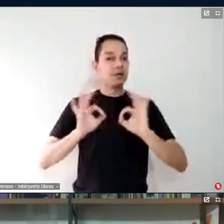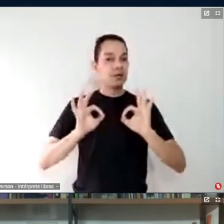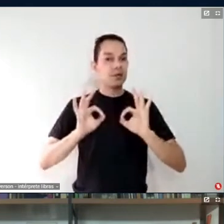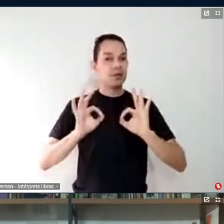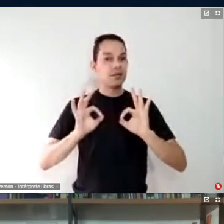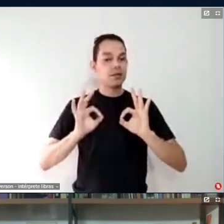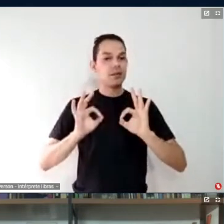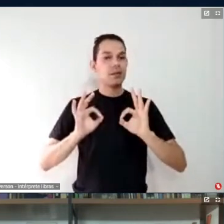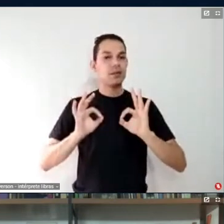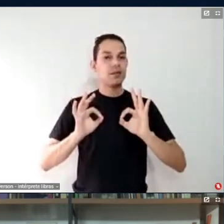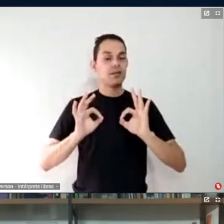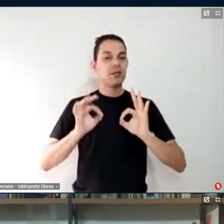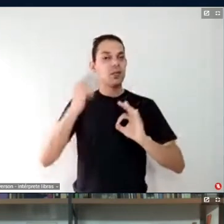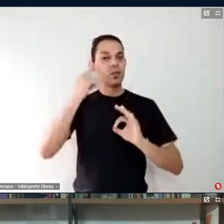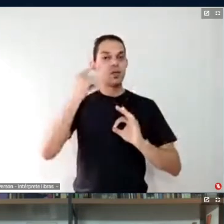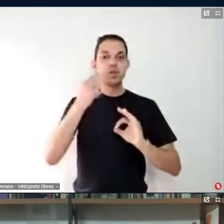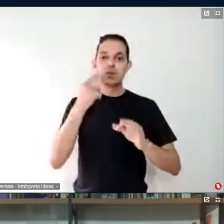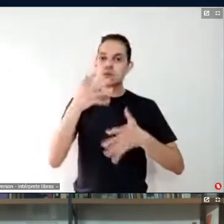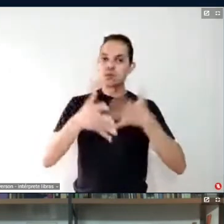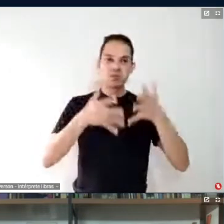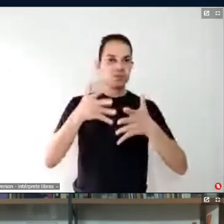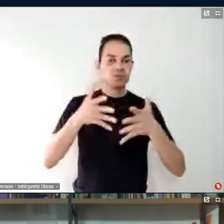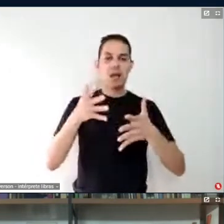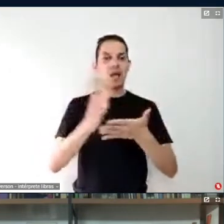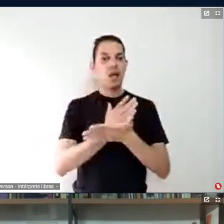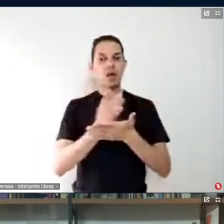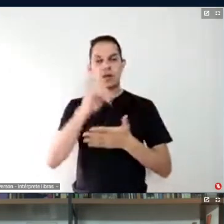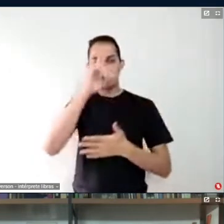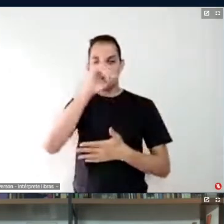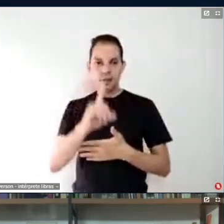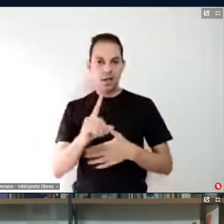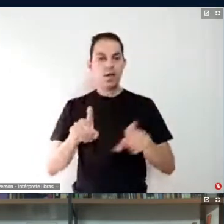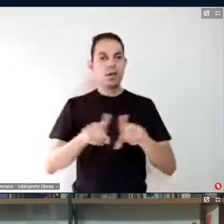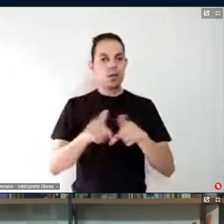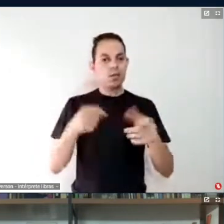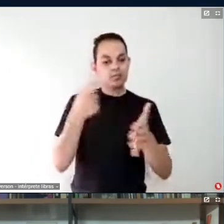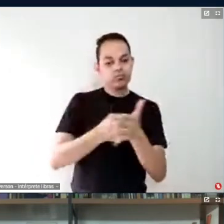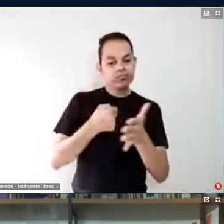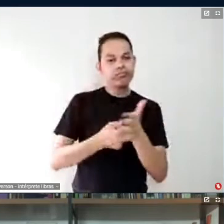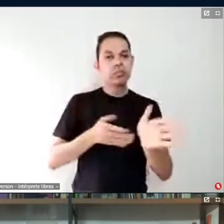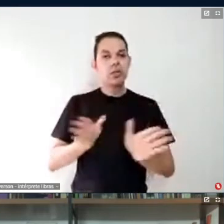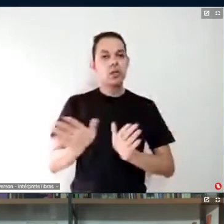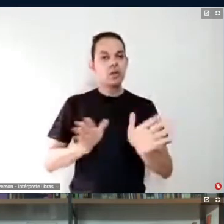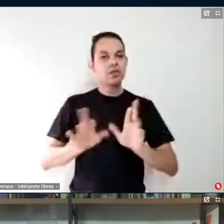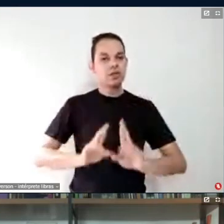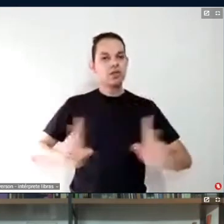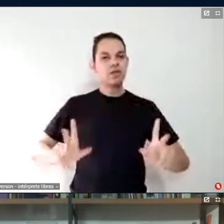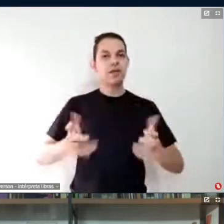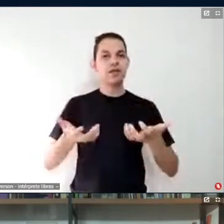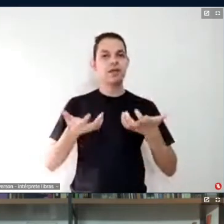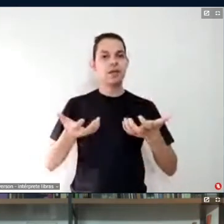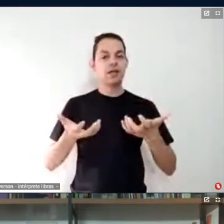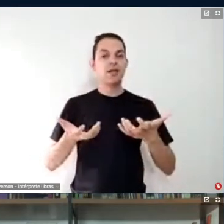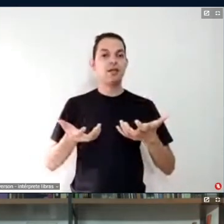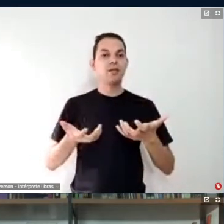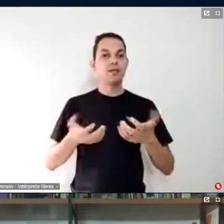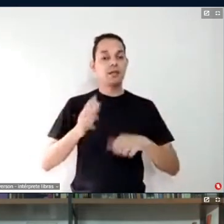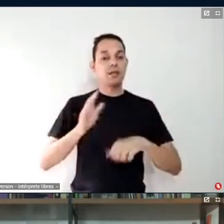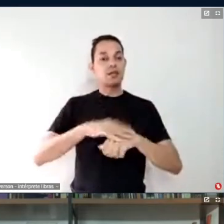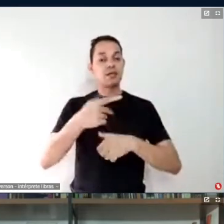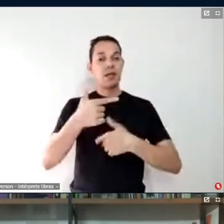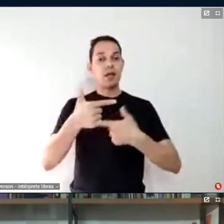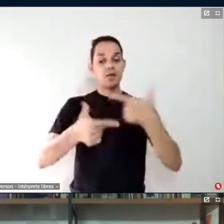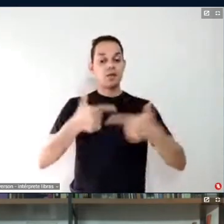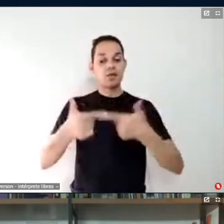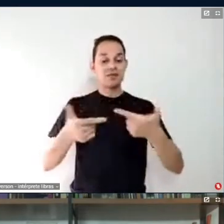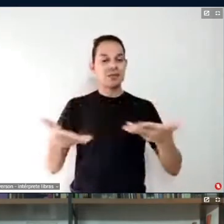aqueles que não usam língua de sinais que têm lotado por uma forma de acessibilidade diferenciada. Então, só para você deixar o seu trabalho atual